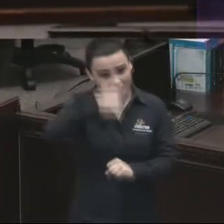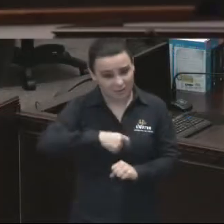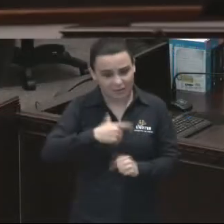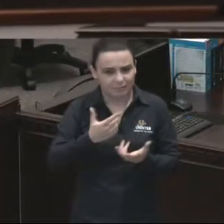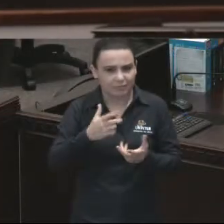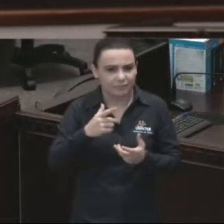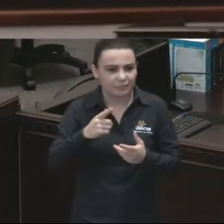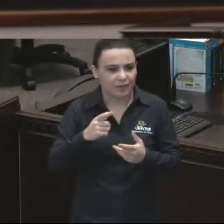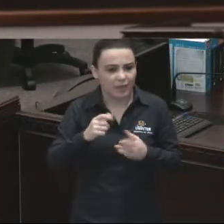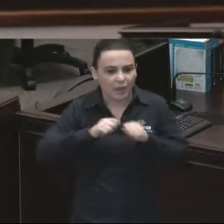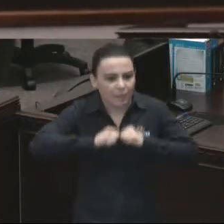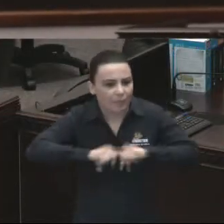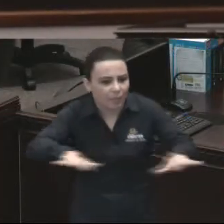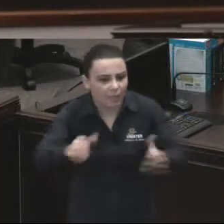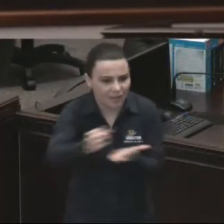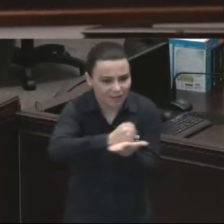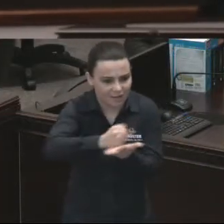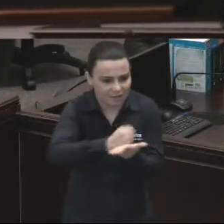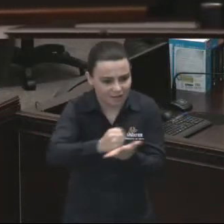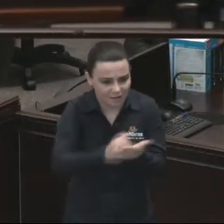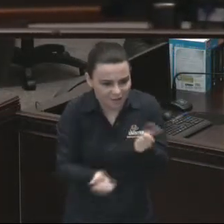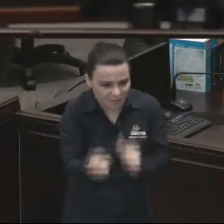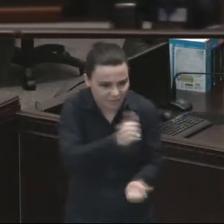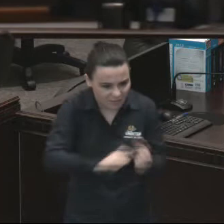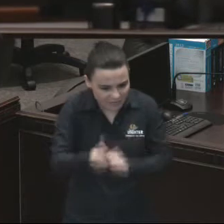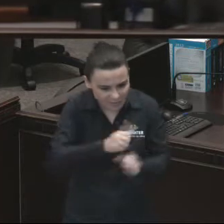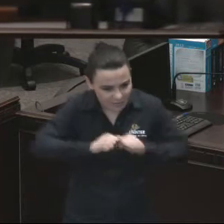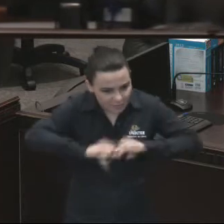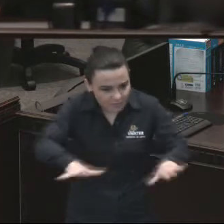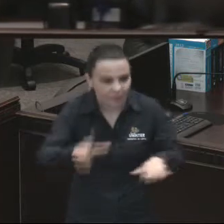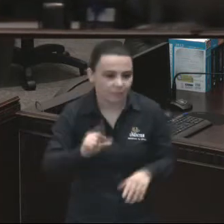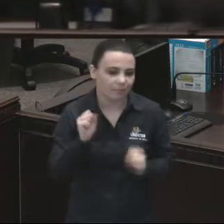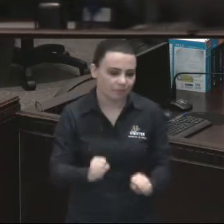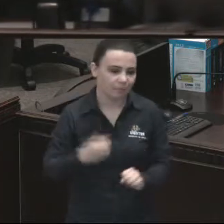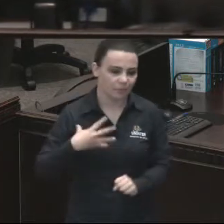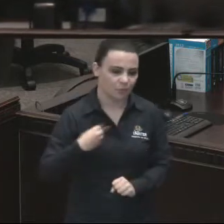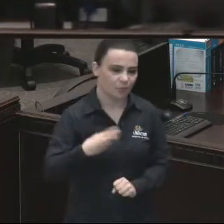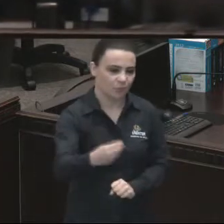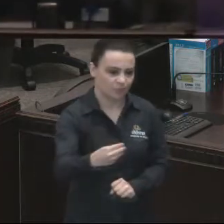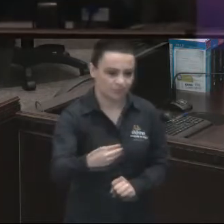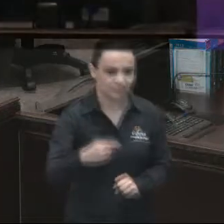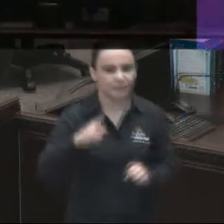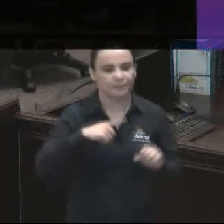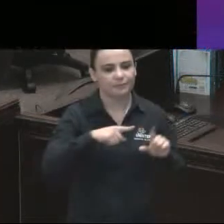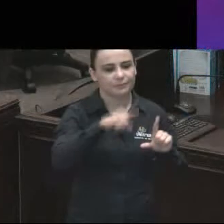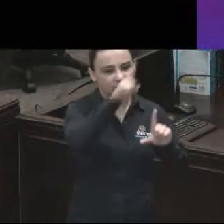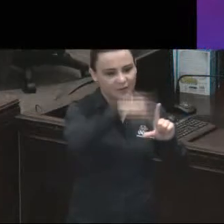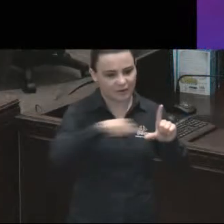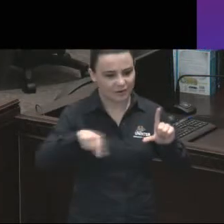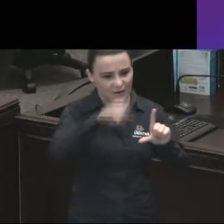por gerações. Tá ok? Aqui é só um gráfico para mostrar para vocês os